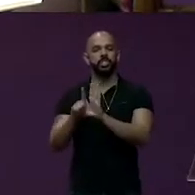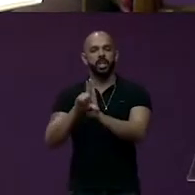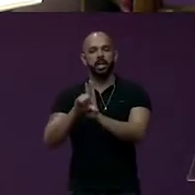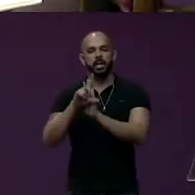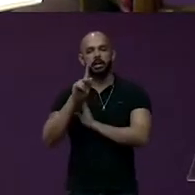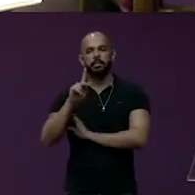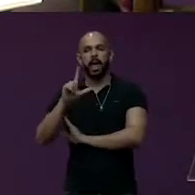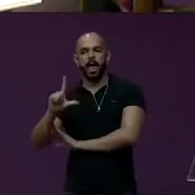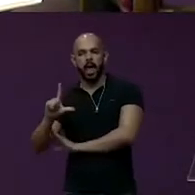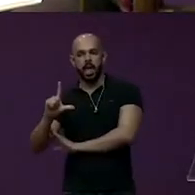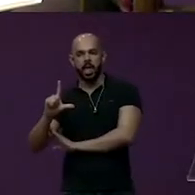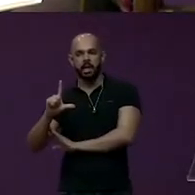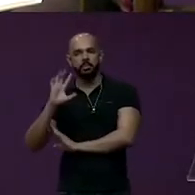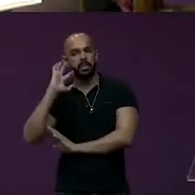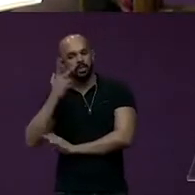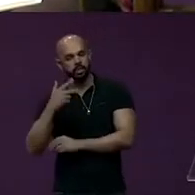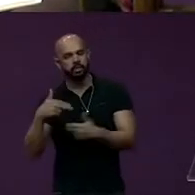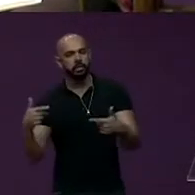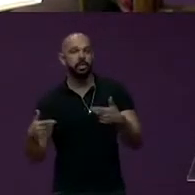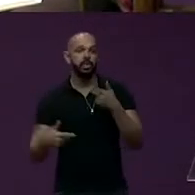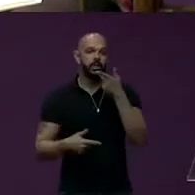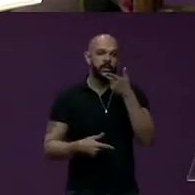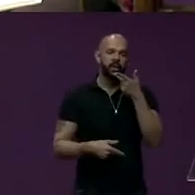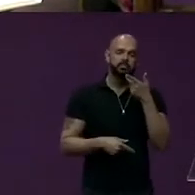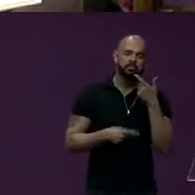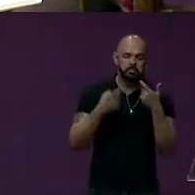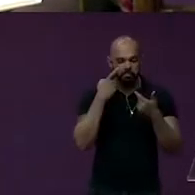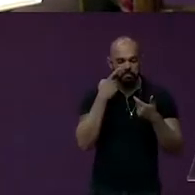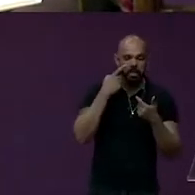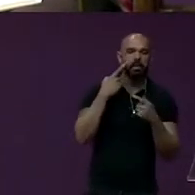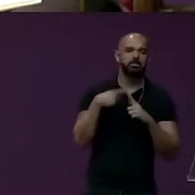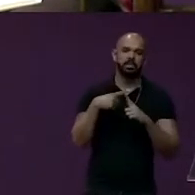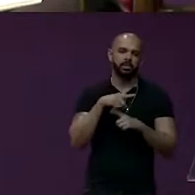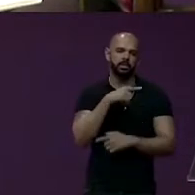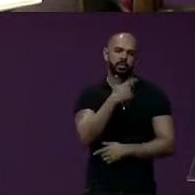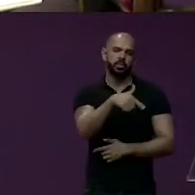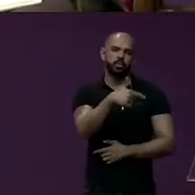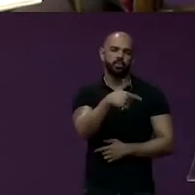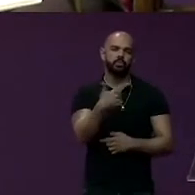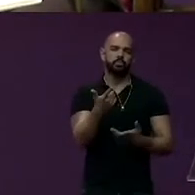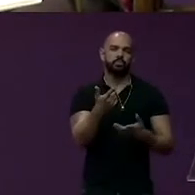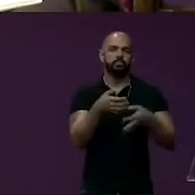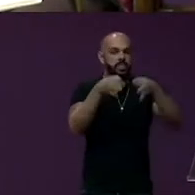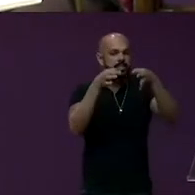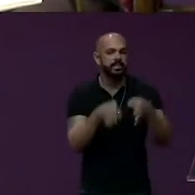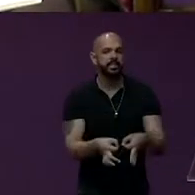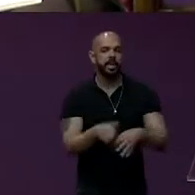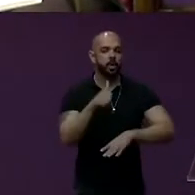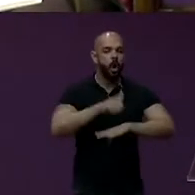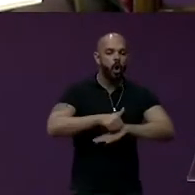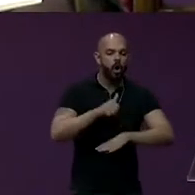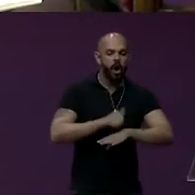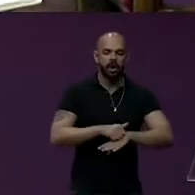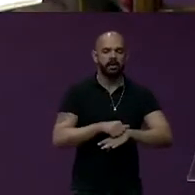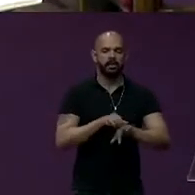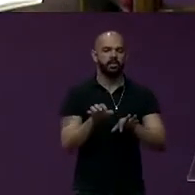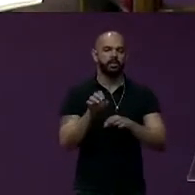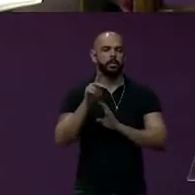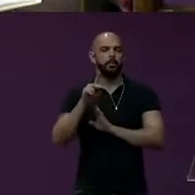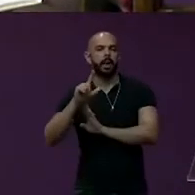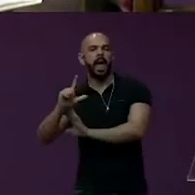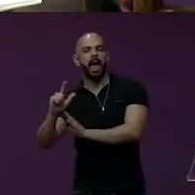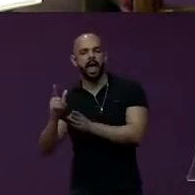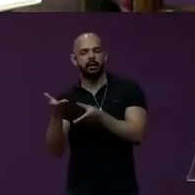para resolver essa questão. Eu estou falando acenaram porque nós não temos concretamente ainda um projeto de